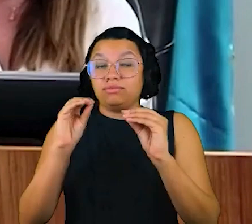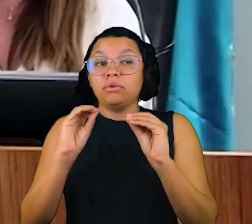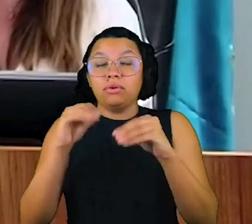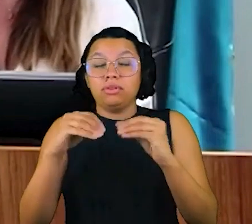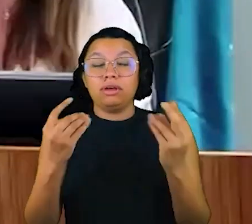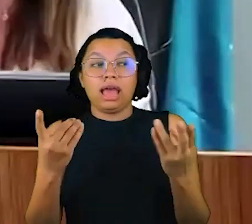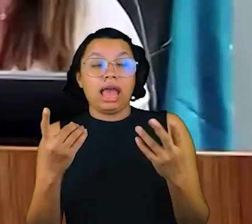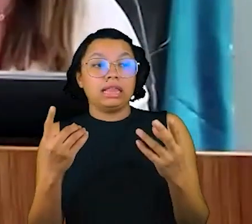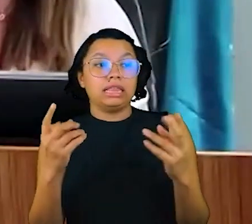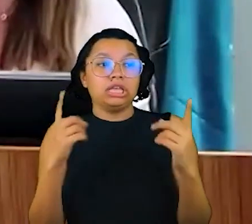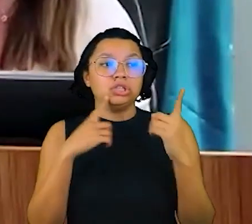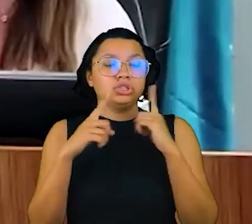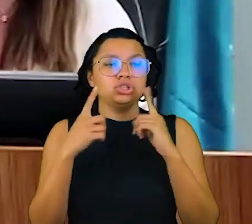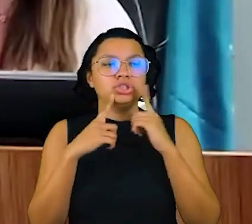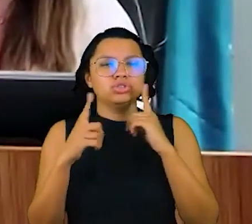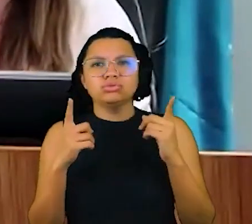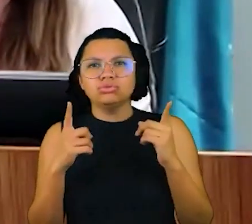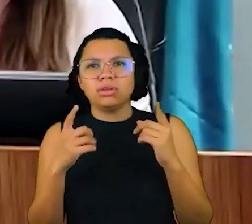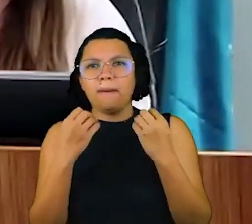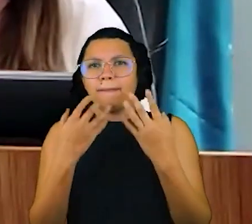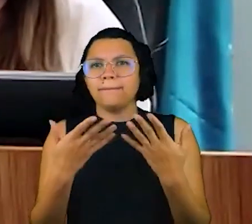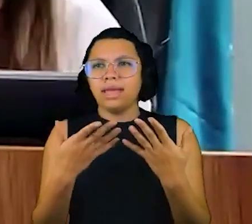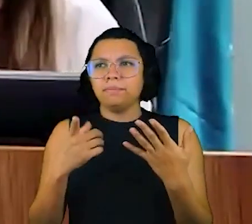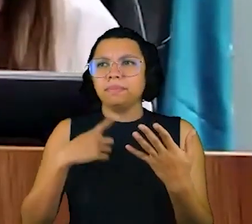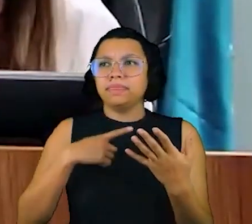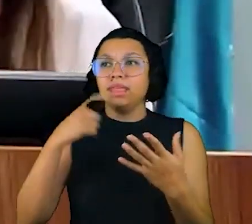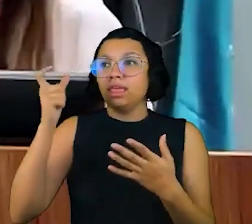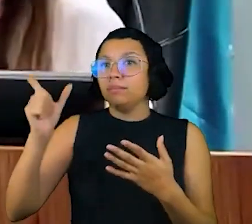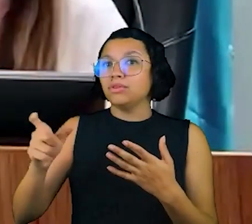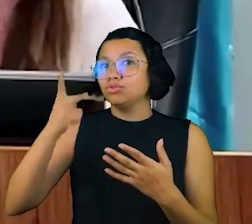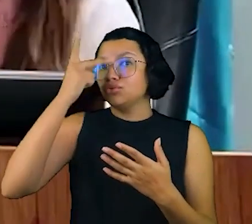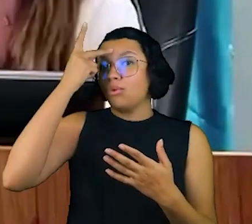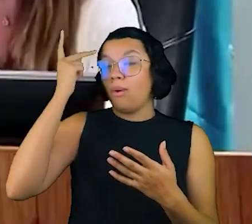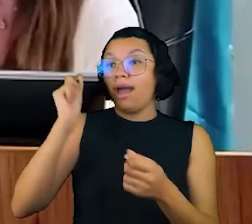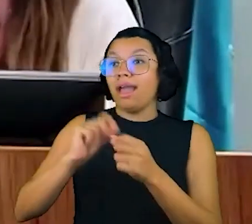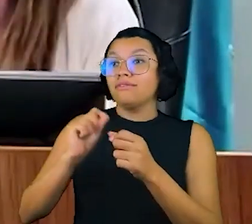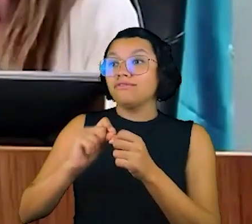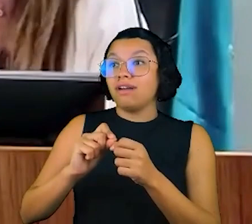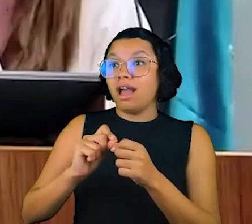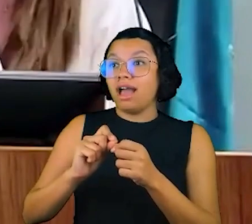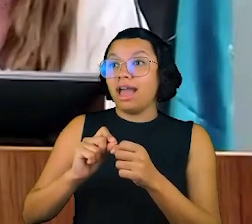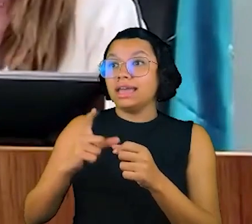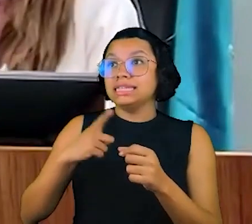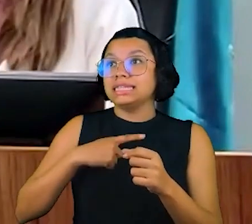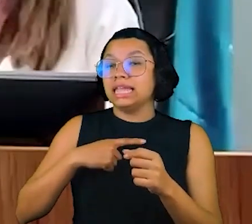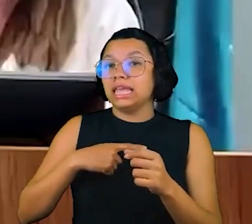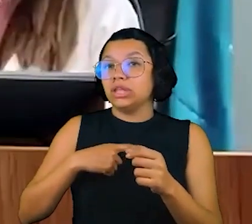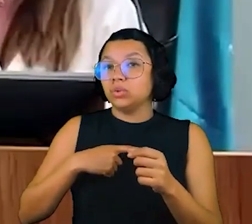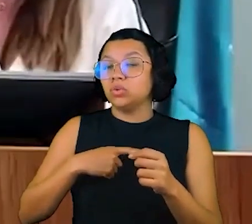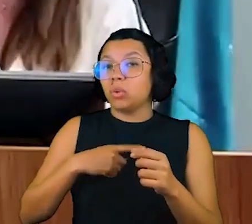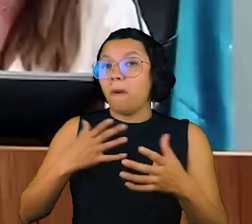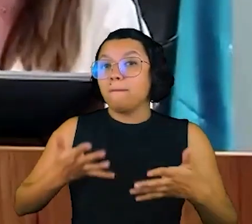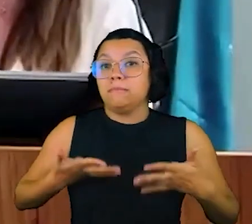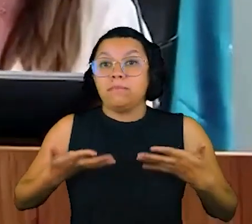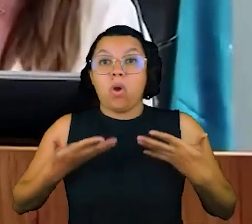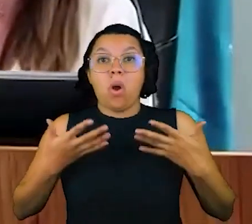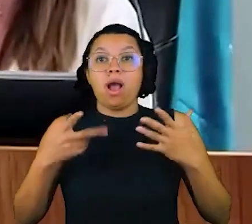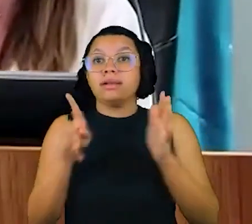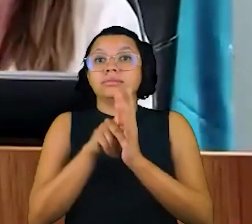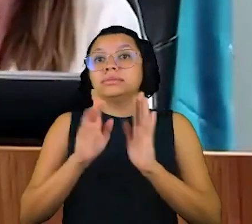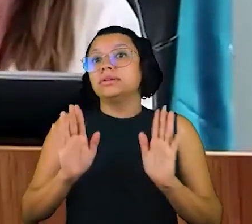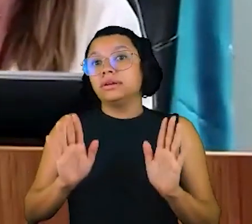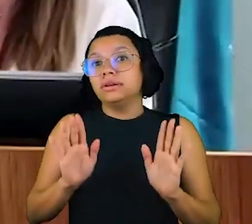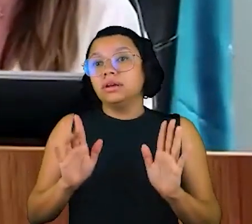isso foi colocado em discussão. Pois bem, há quem faça isso, mas faz por motivação